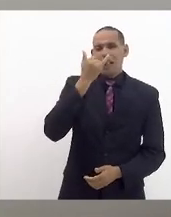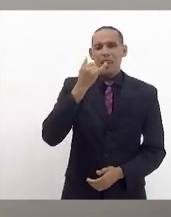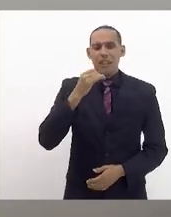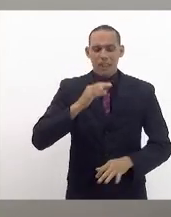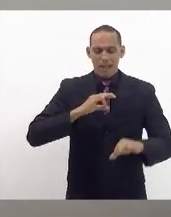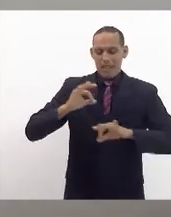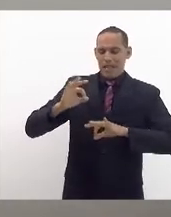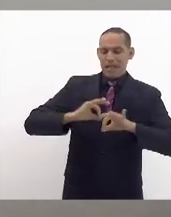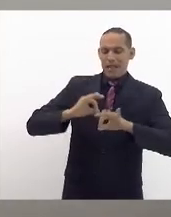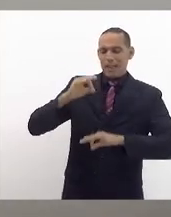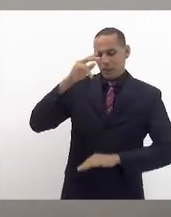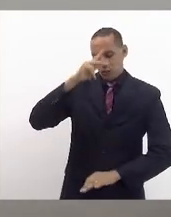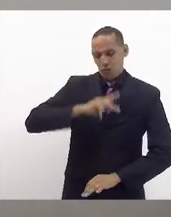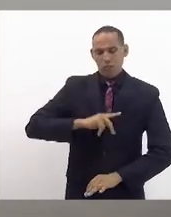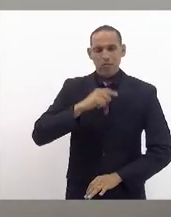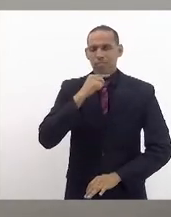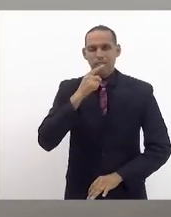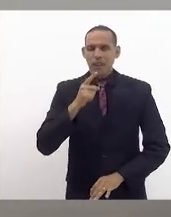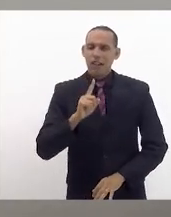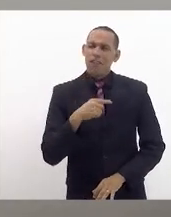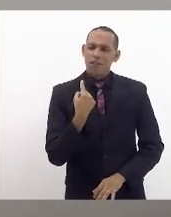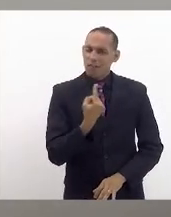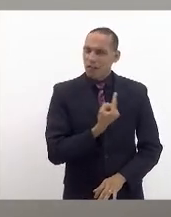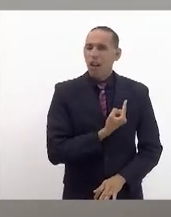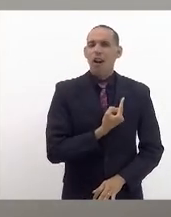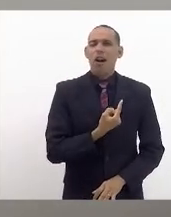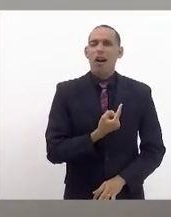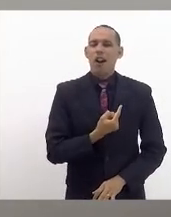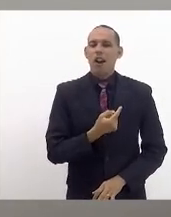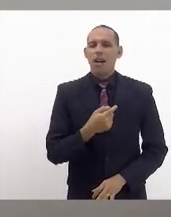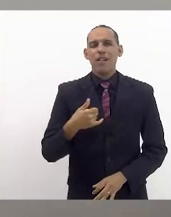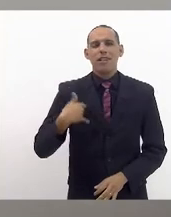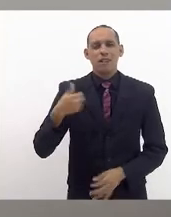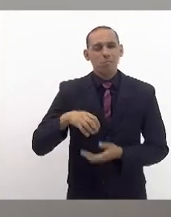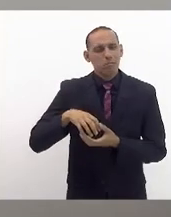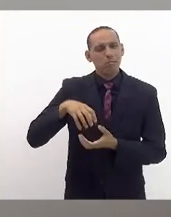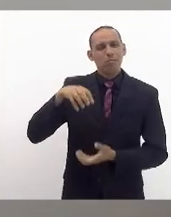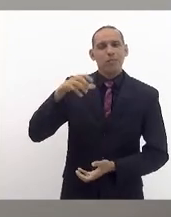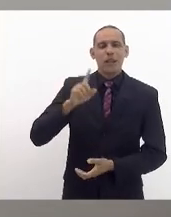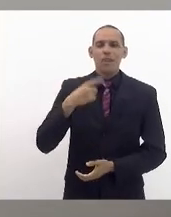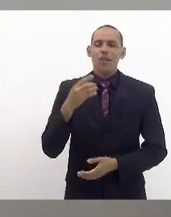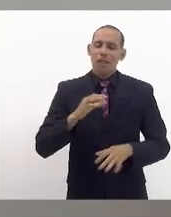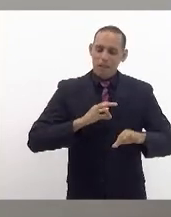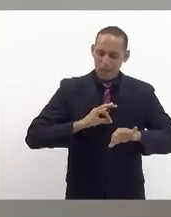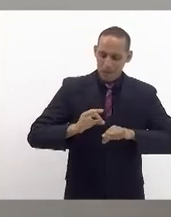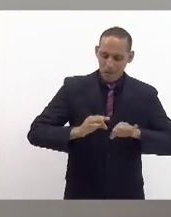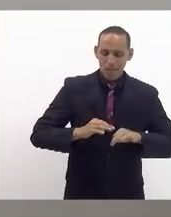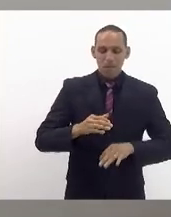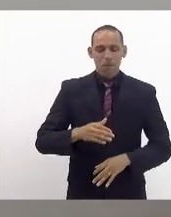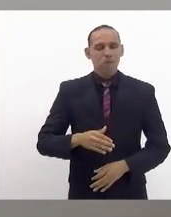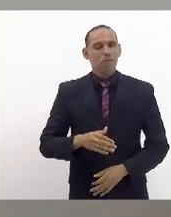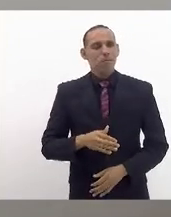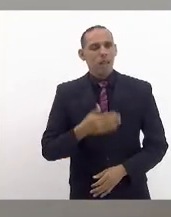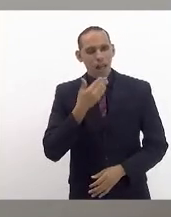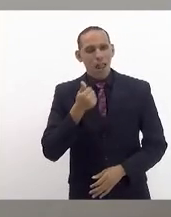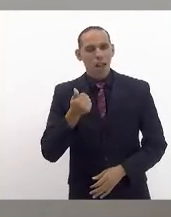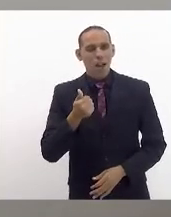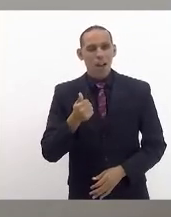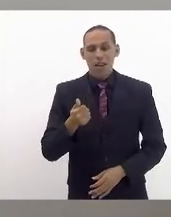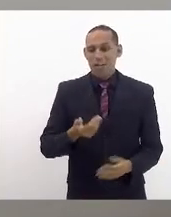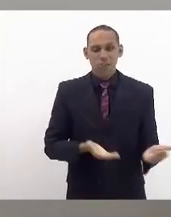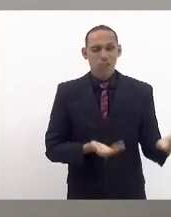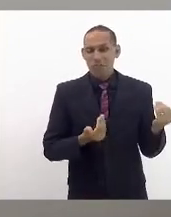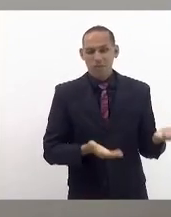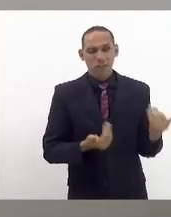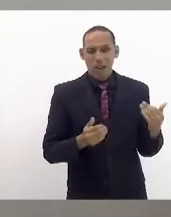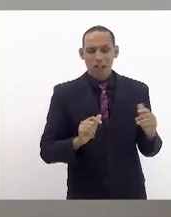E nós, que somos mais sênior, sempre temos um pouco mais, naquele romper de um jovem, ele fez uma